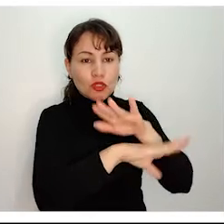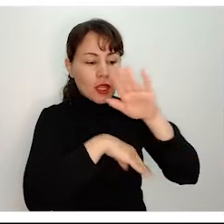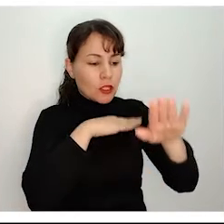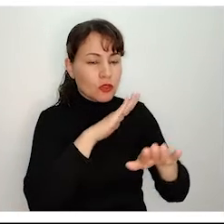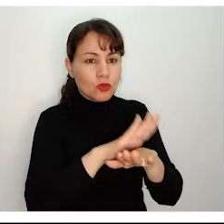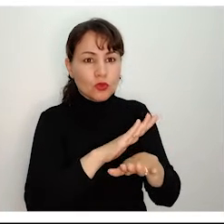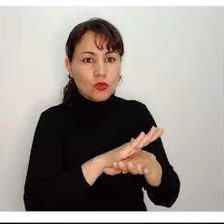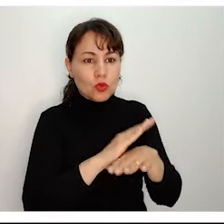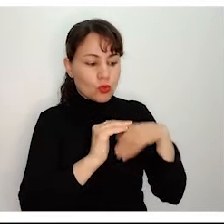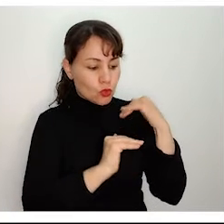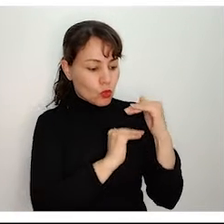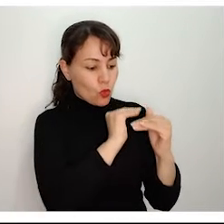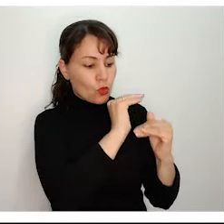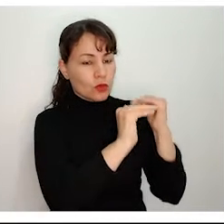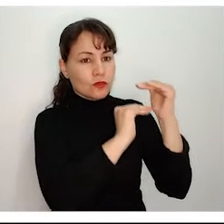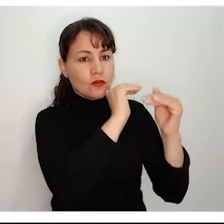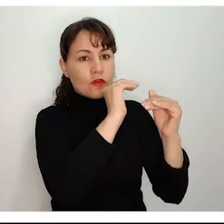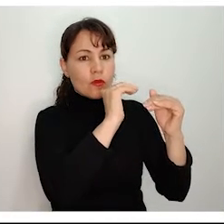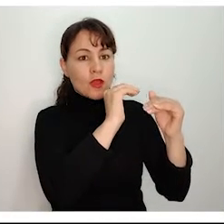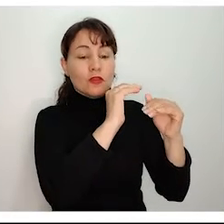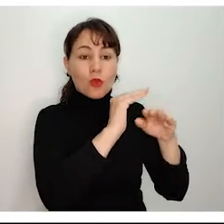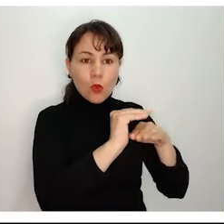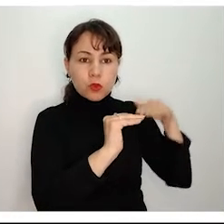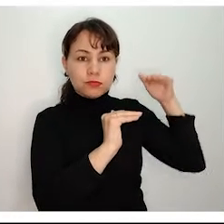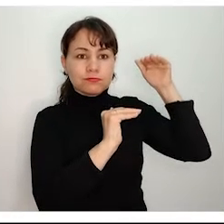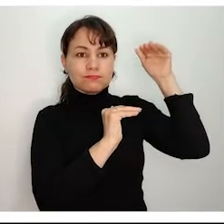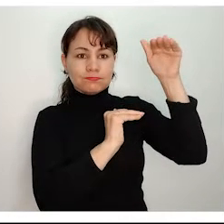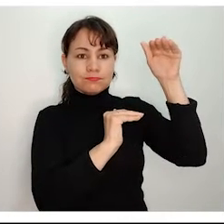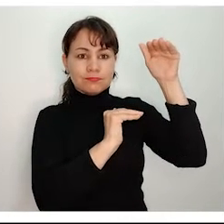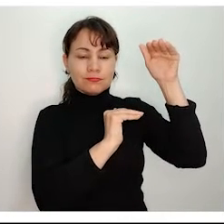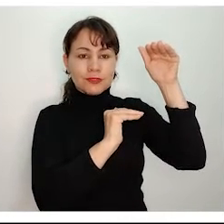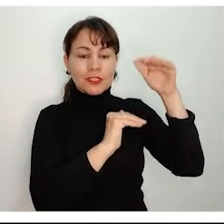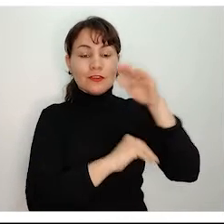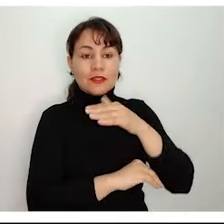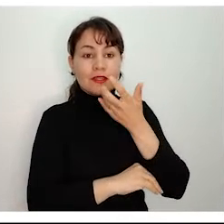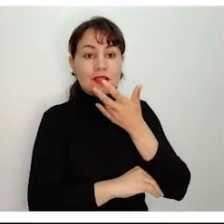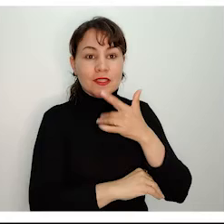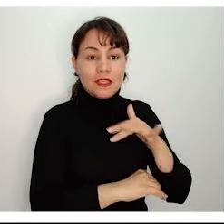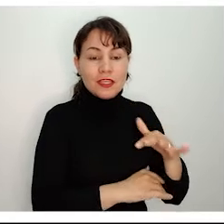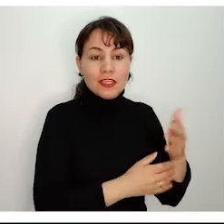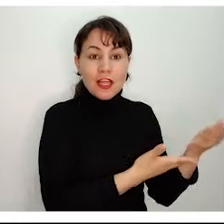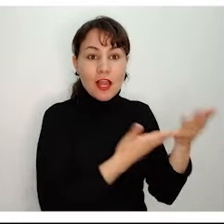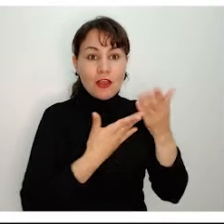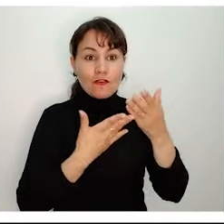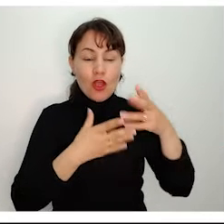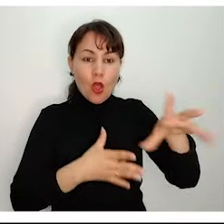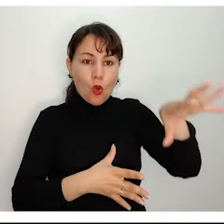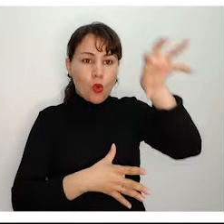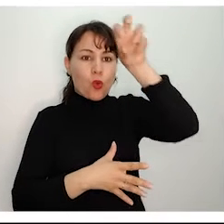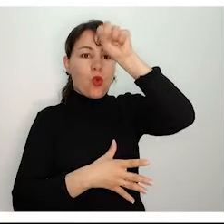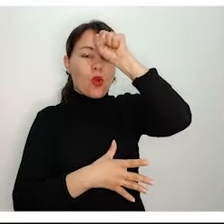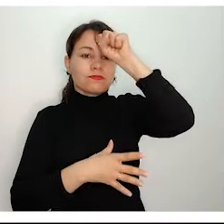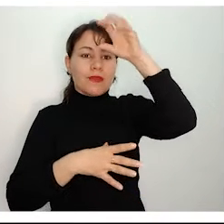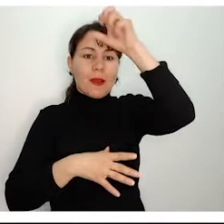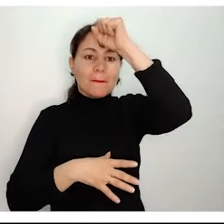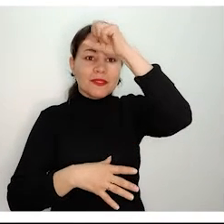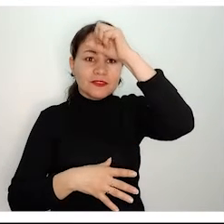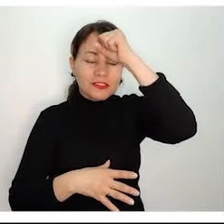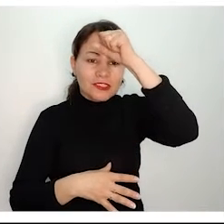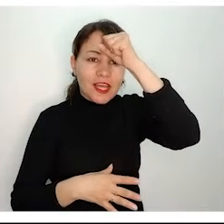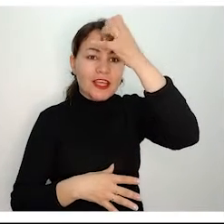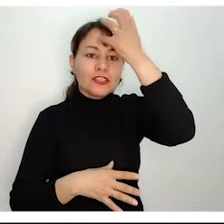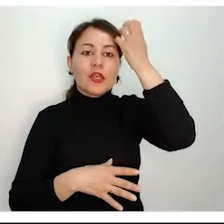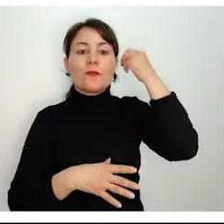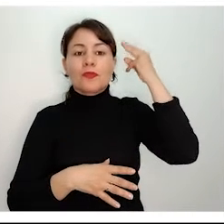isso ajuda no crescimento e no desenvolvimento da criança, levando às aprendizagens, levando